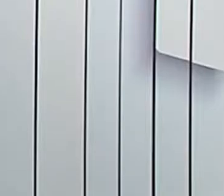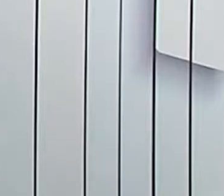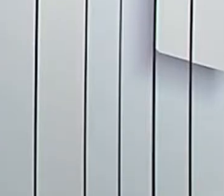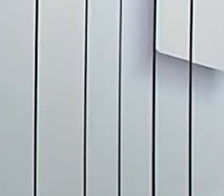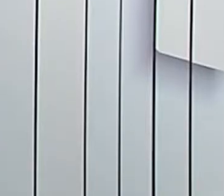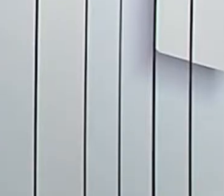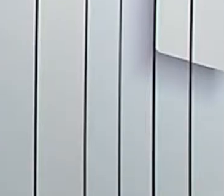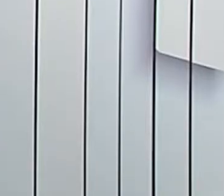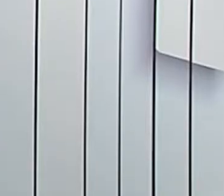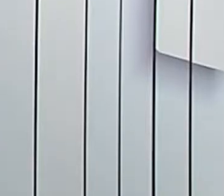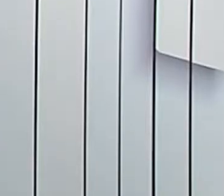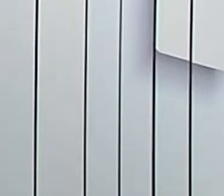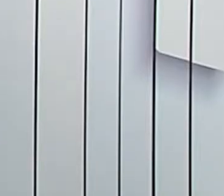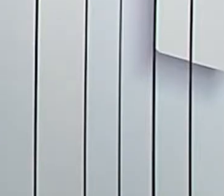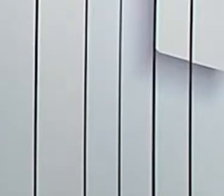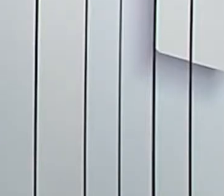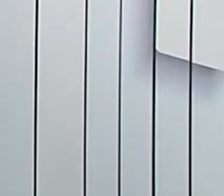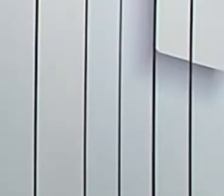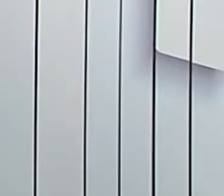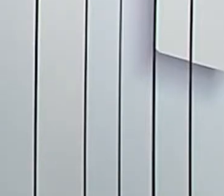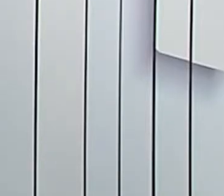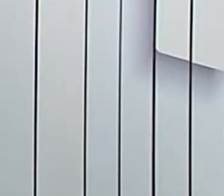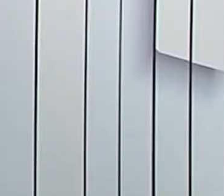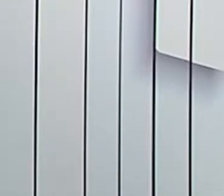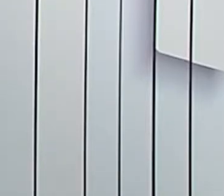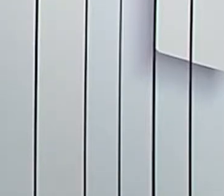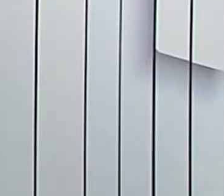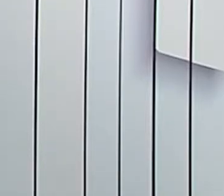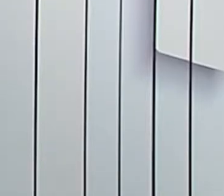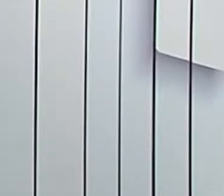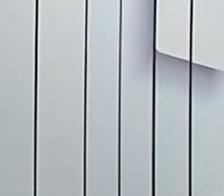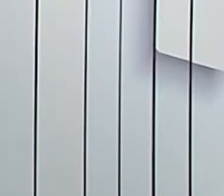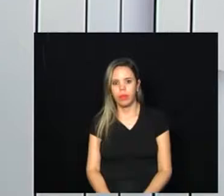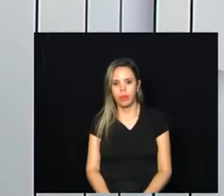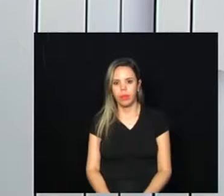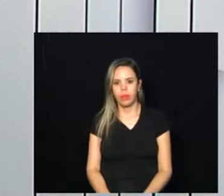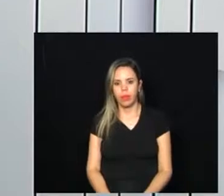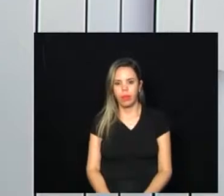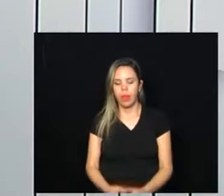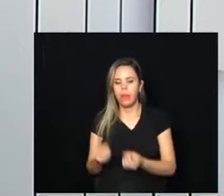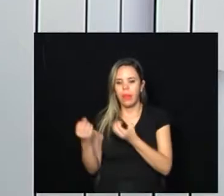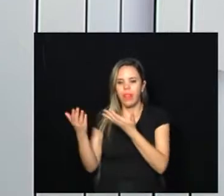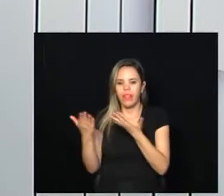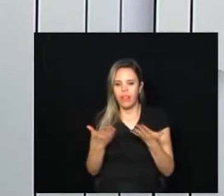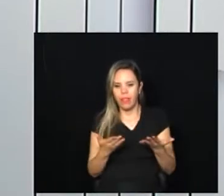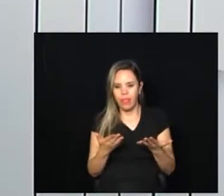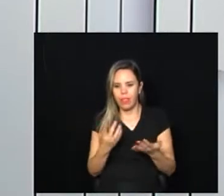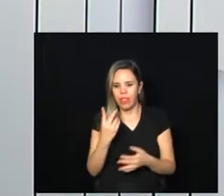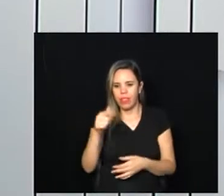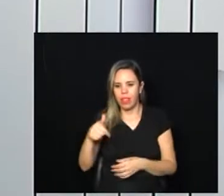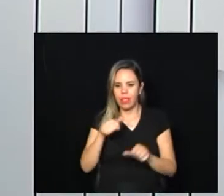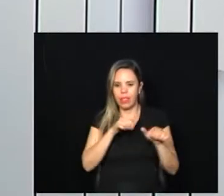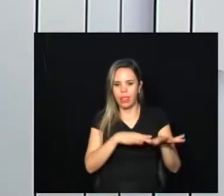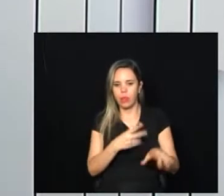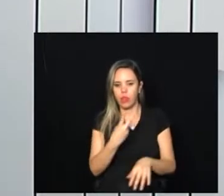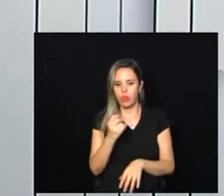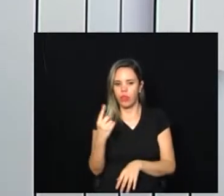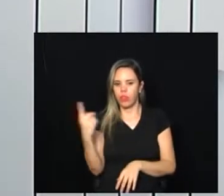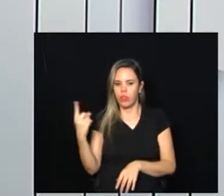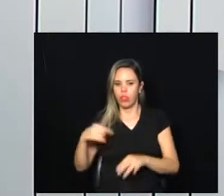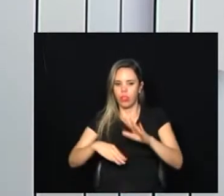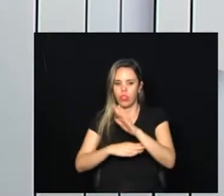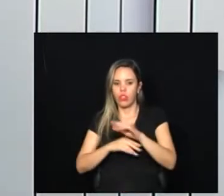Olá, seja bem-vinda, seja bem-vindo. Sextou, 17 de setembro de 2021. Começa agora o